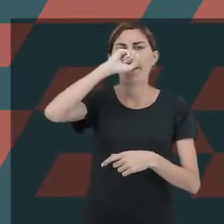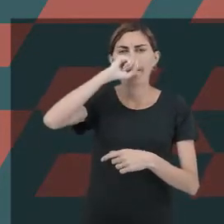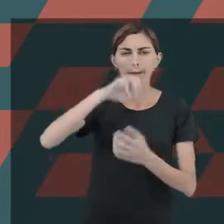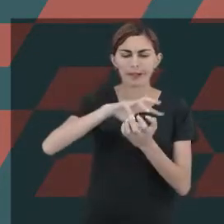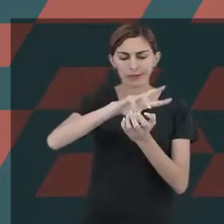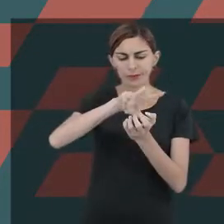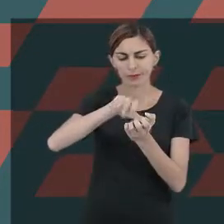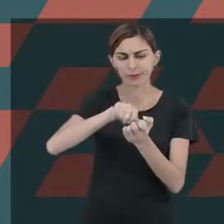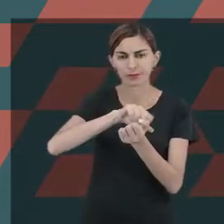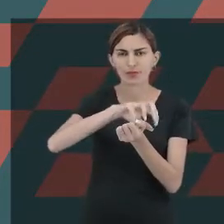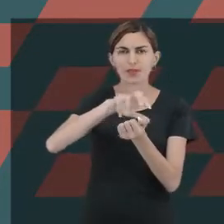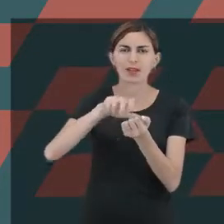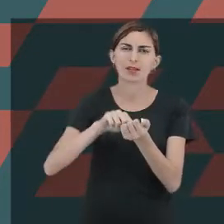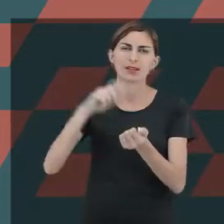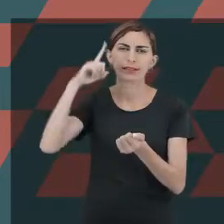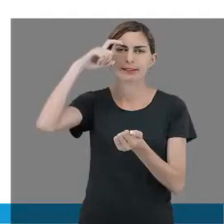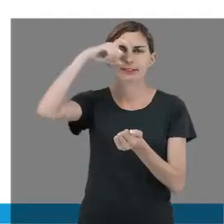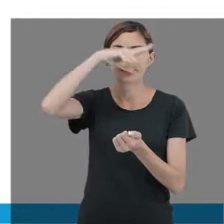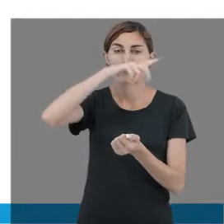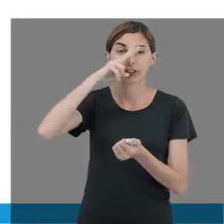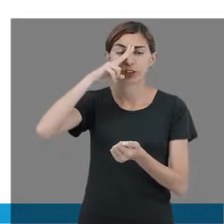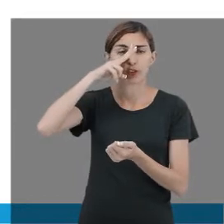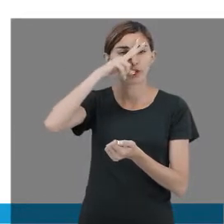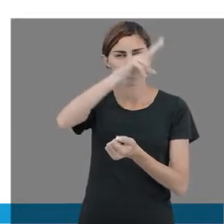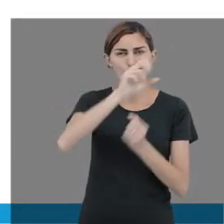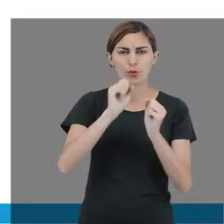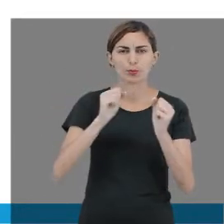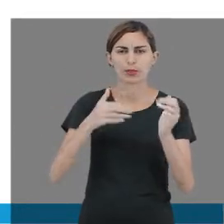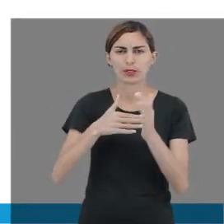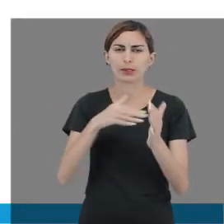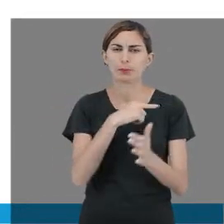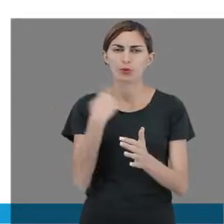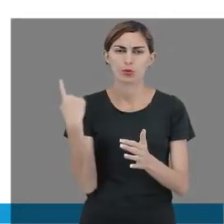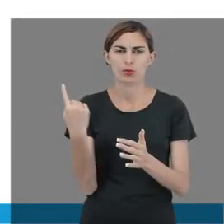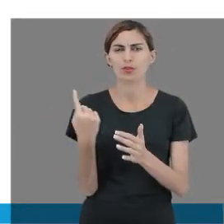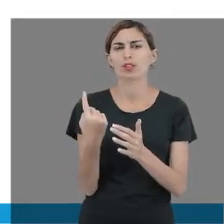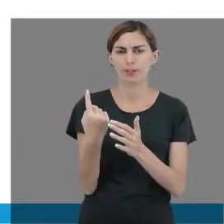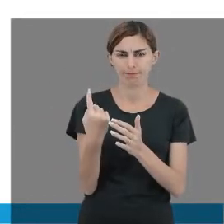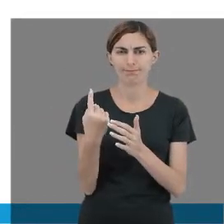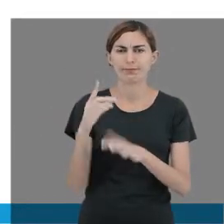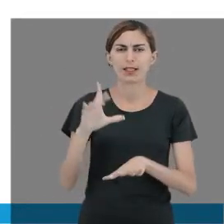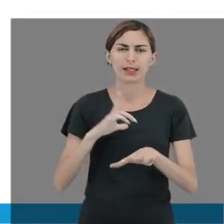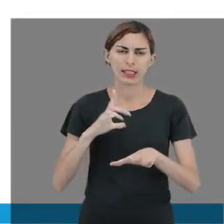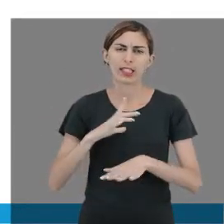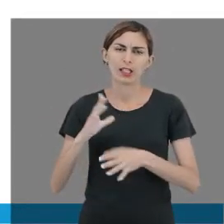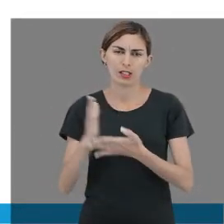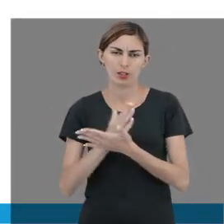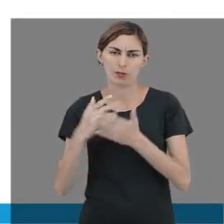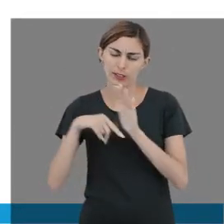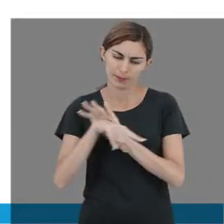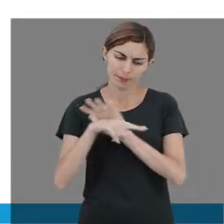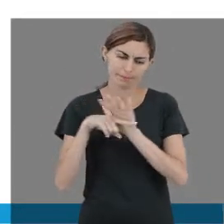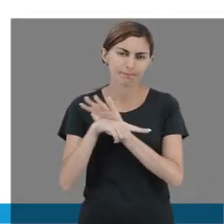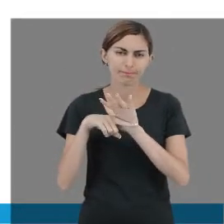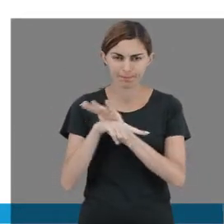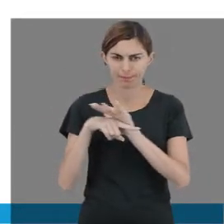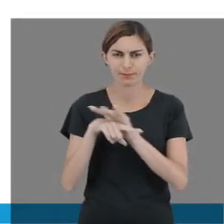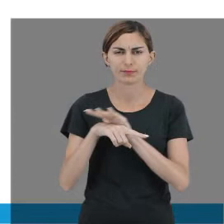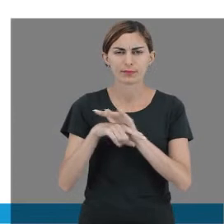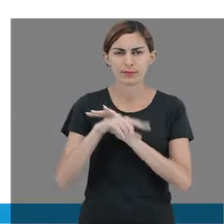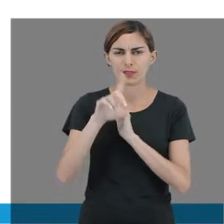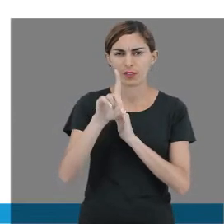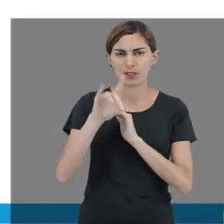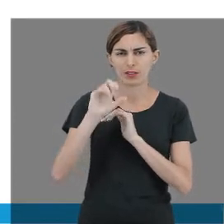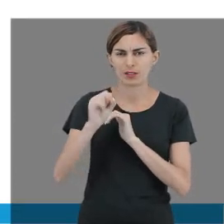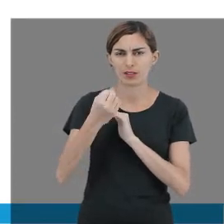quadro respiratório que pode ser grave e até fatal. Existem métodos que a gente pode investigar a disfagia, que são